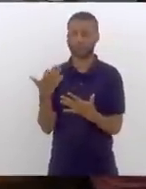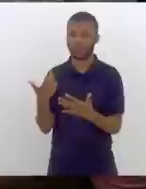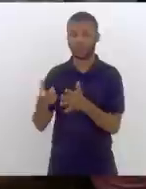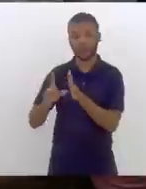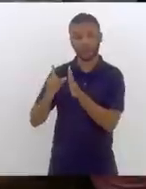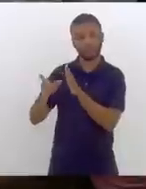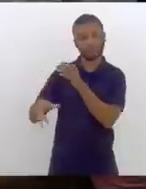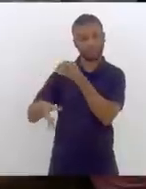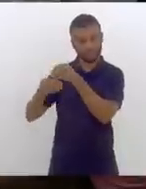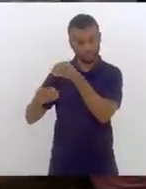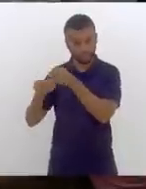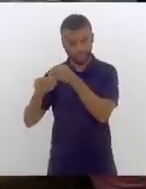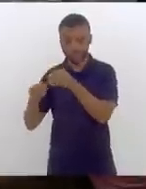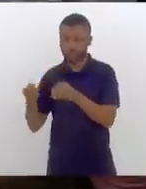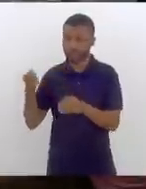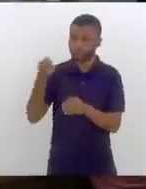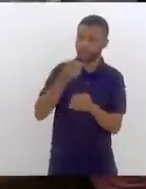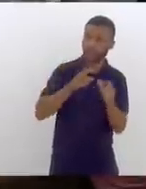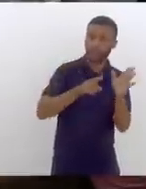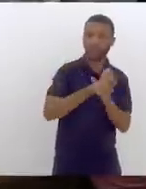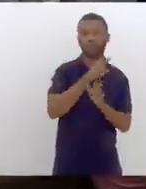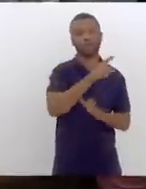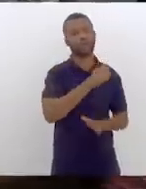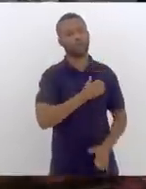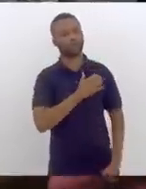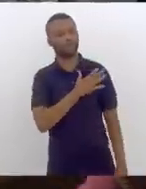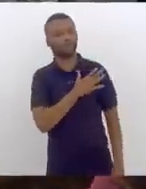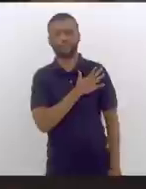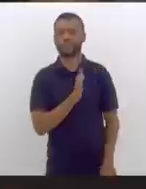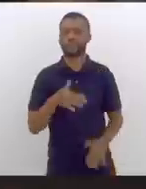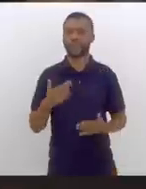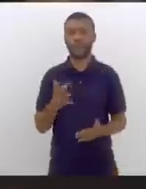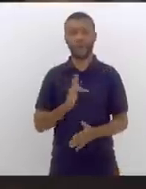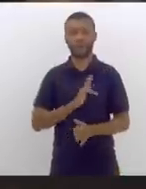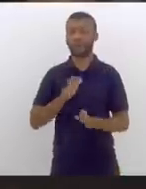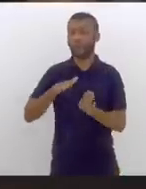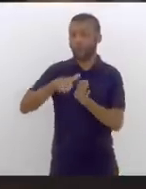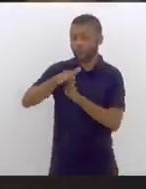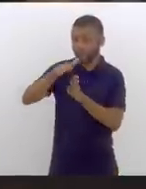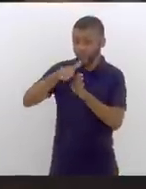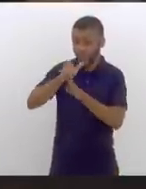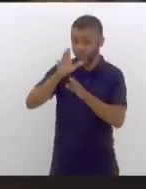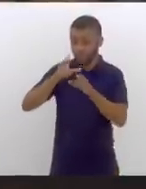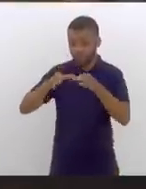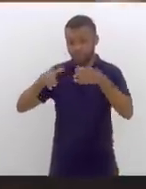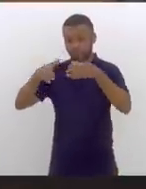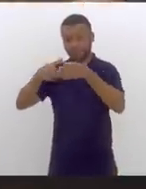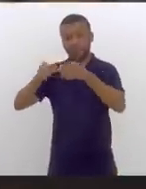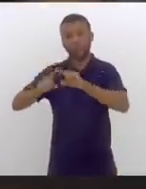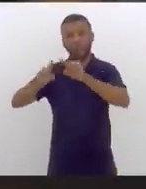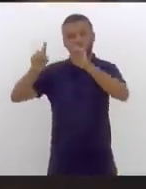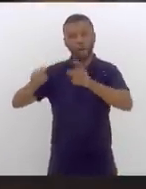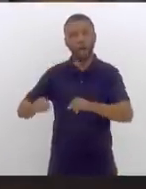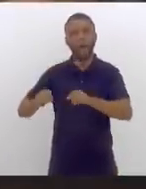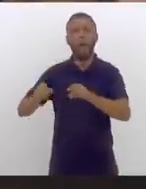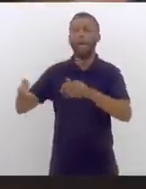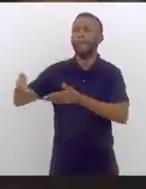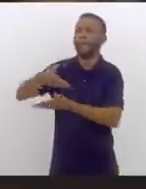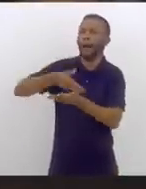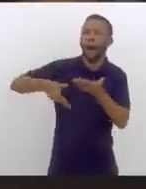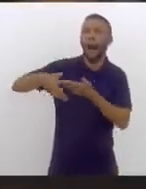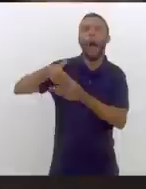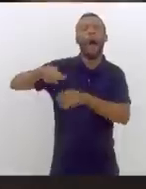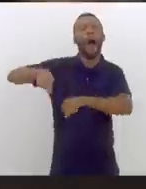o nosso Comandante a polícia tem orientado o seu efetivo a participar as horas